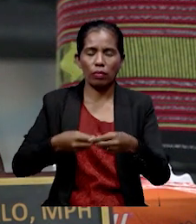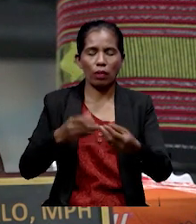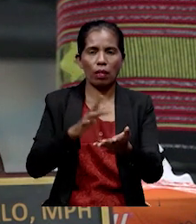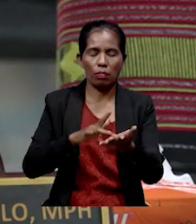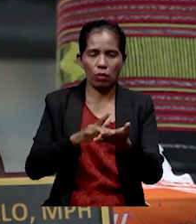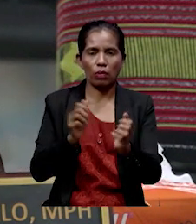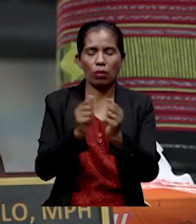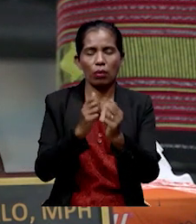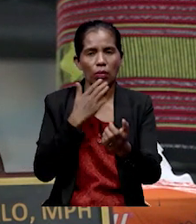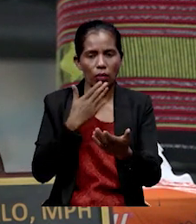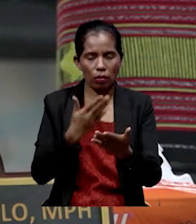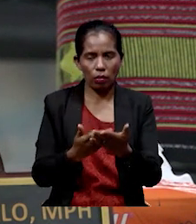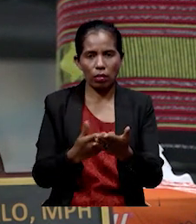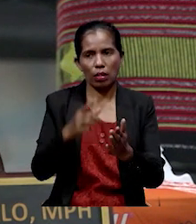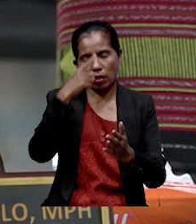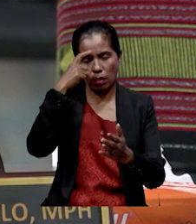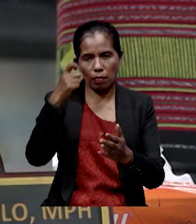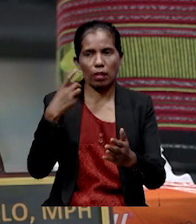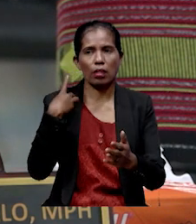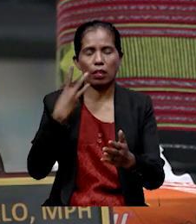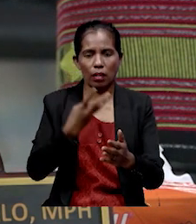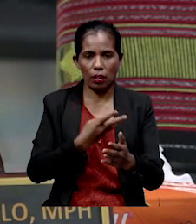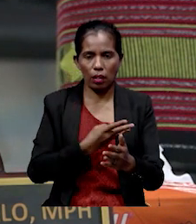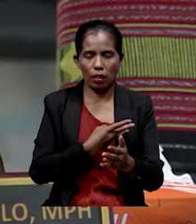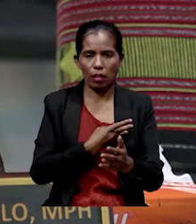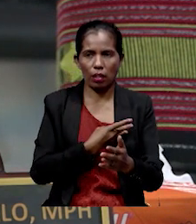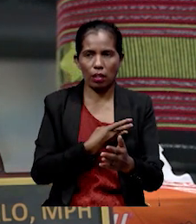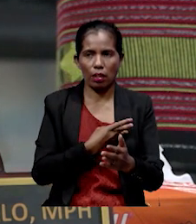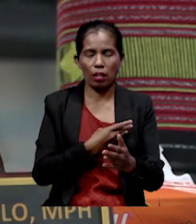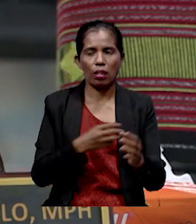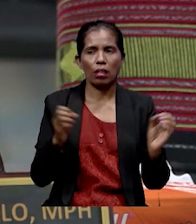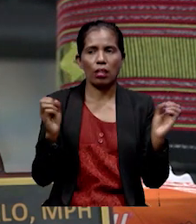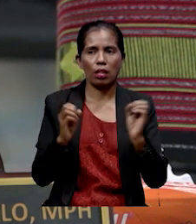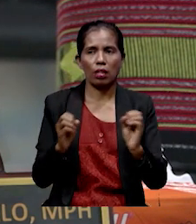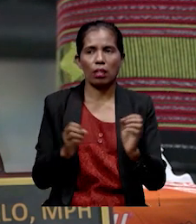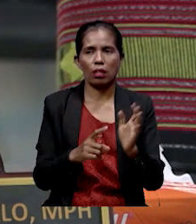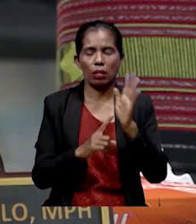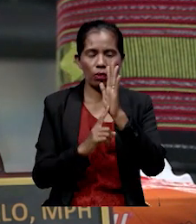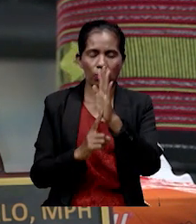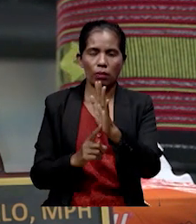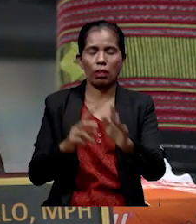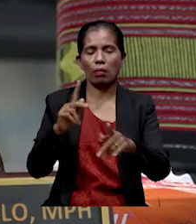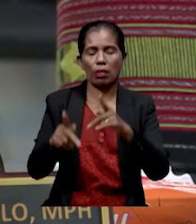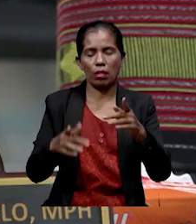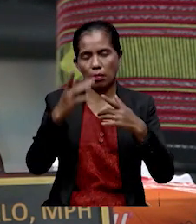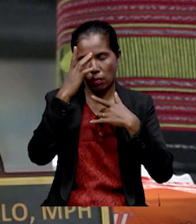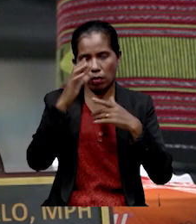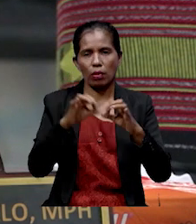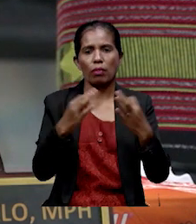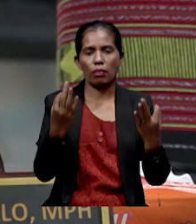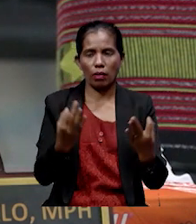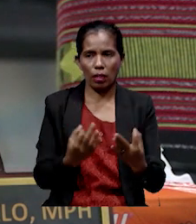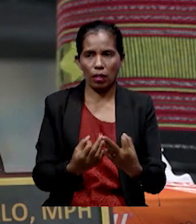niya. A tu hema ai moro, tamadit, ita rasit ma. Era uma conta saia memoras ou família racismo